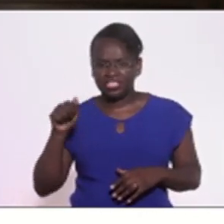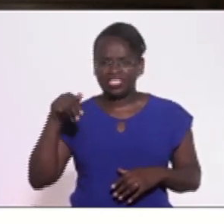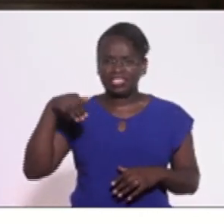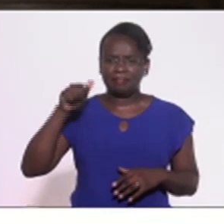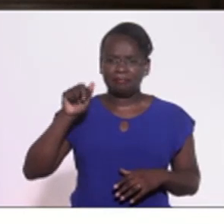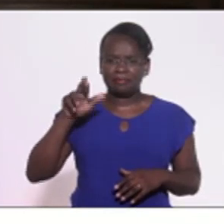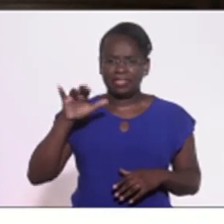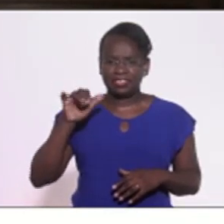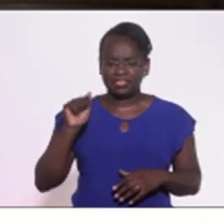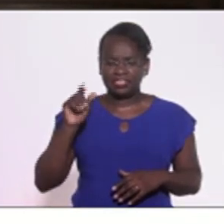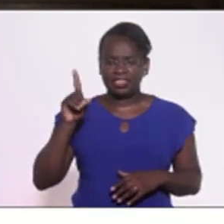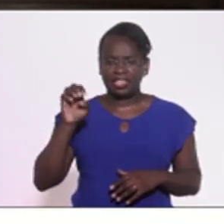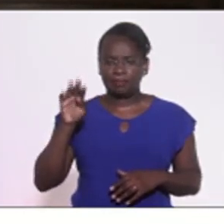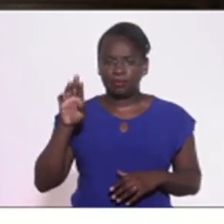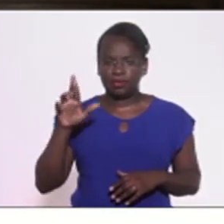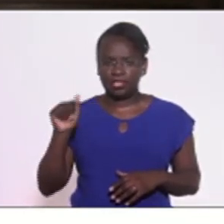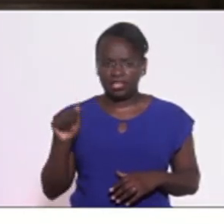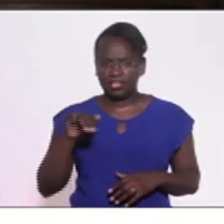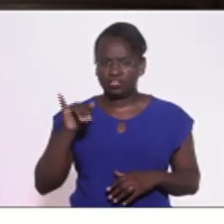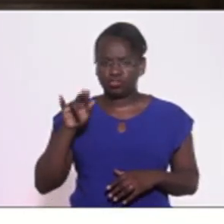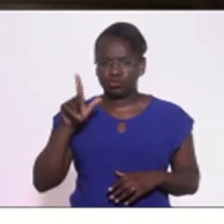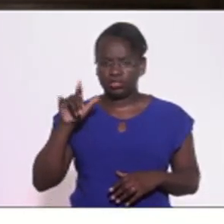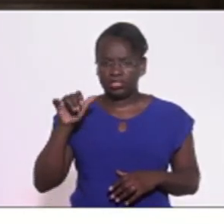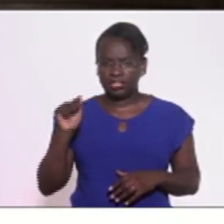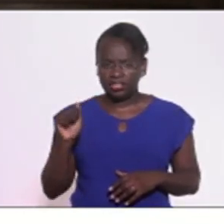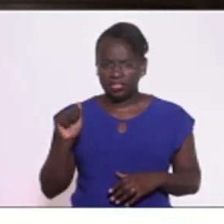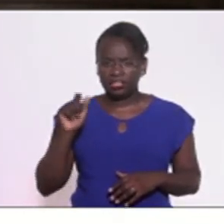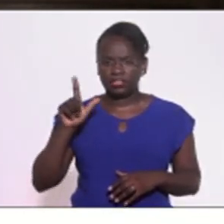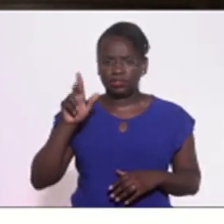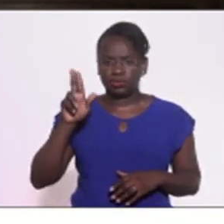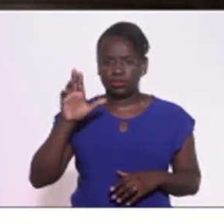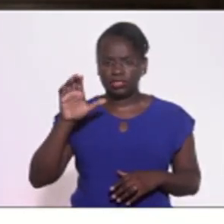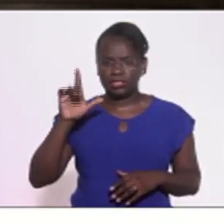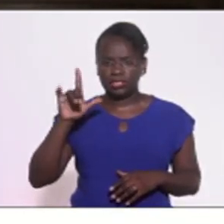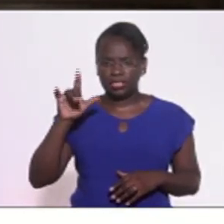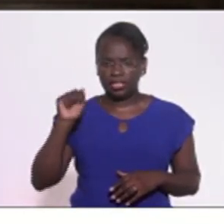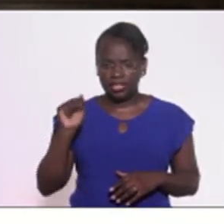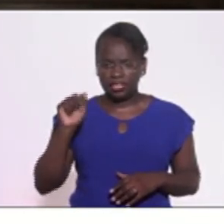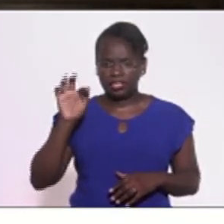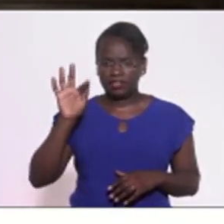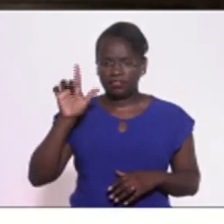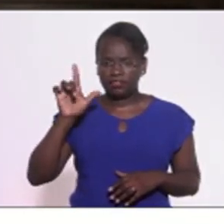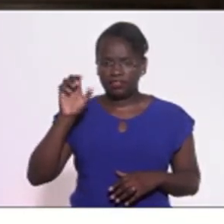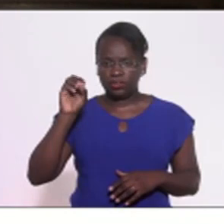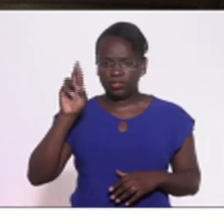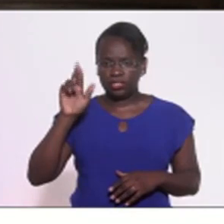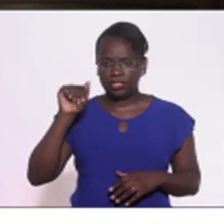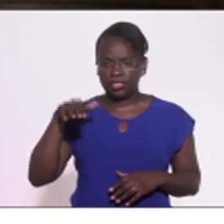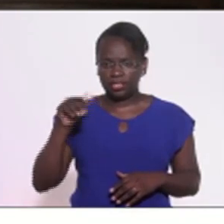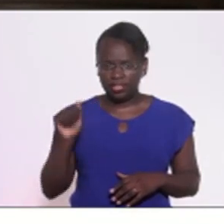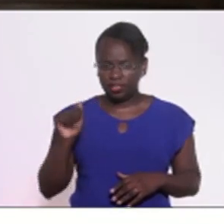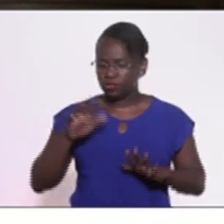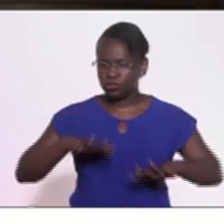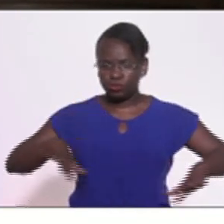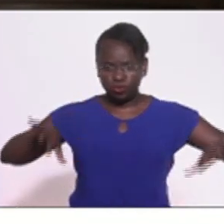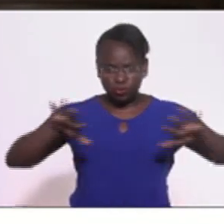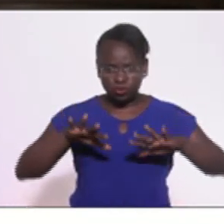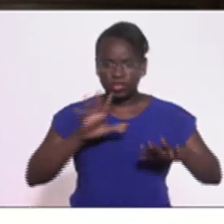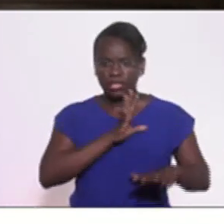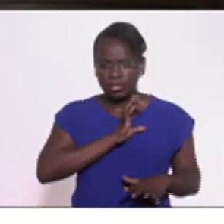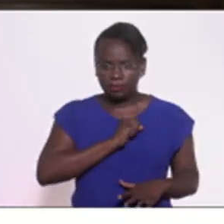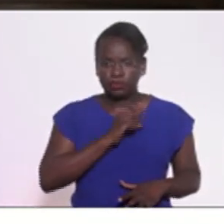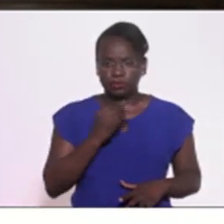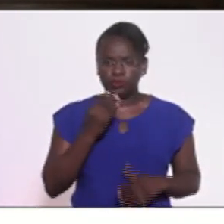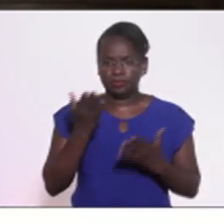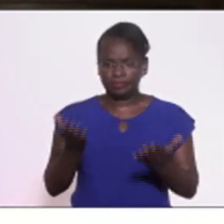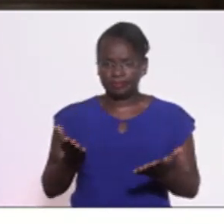Guile, Débora, Júlia, Lucila, Floriana, todos nós te amamos